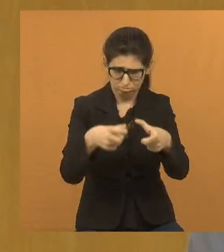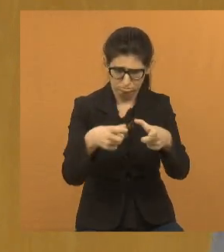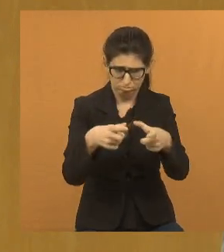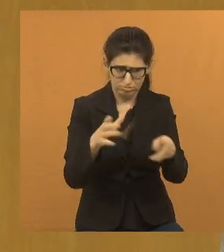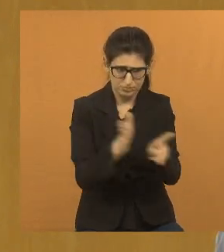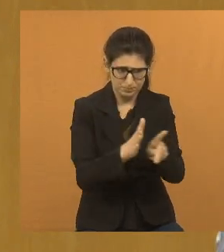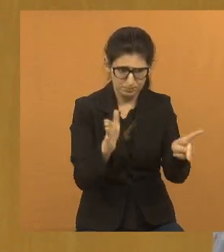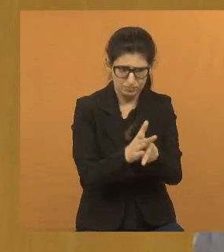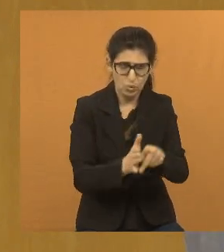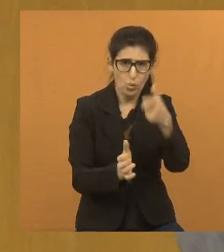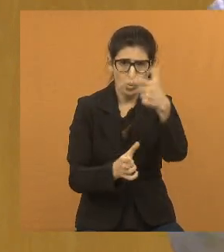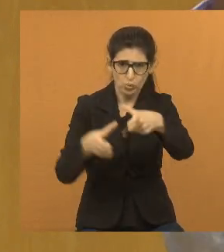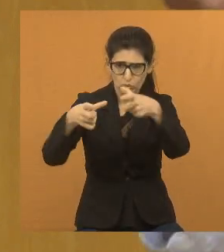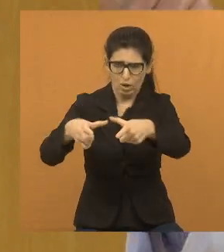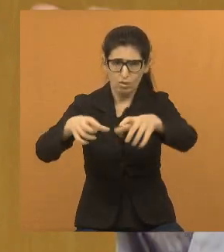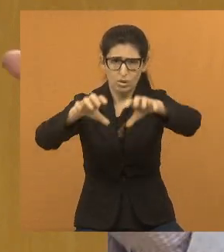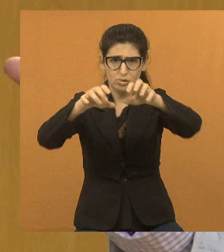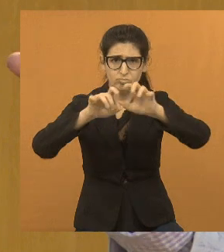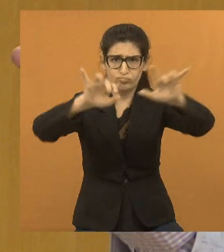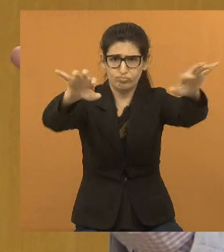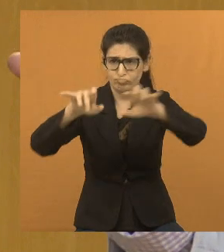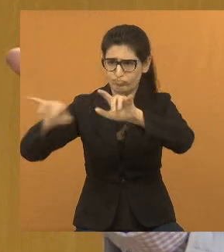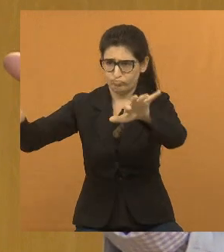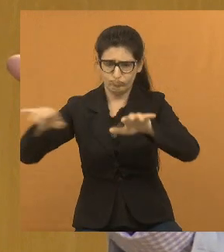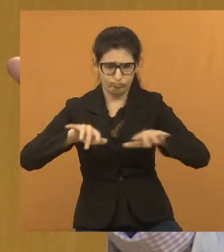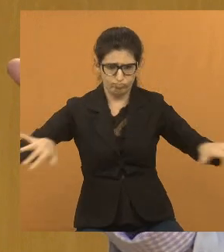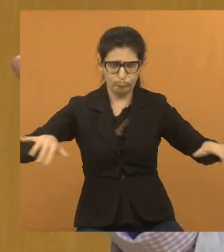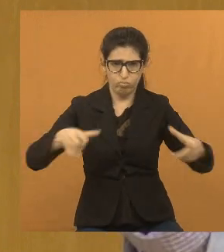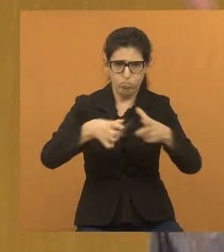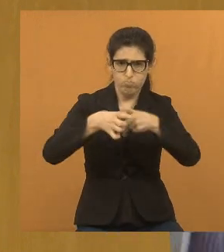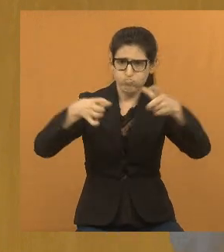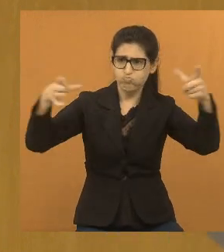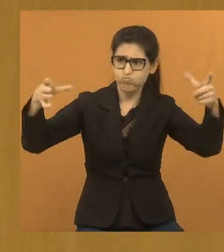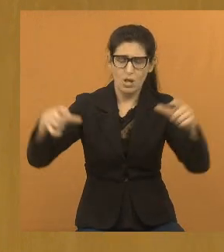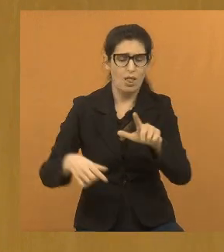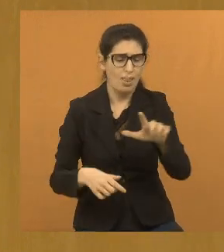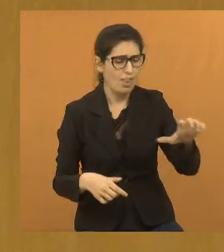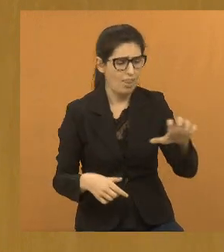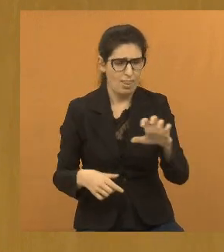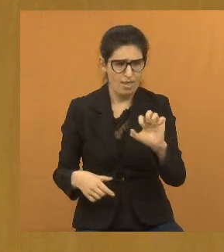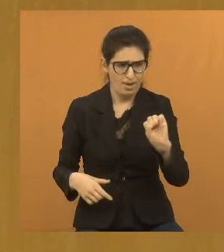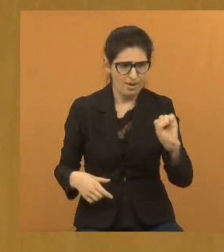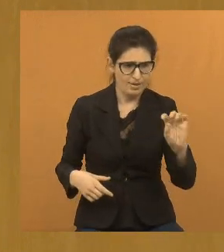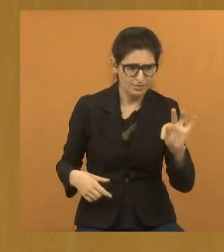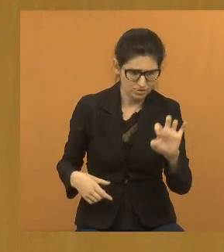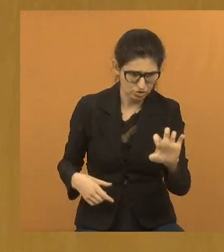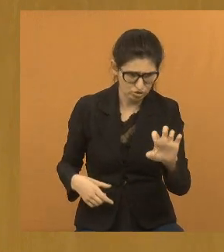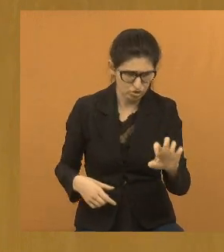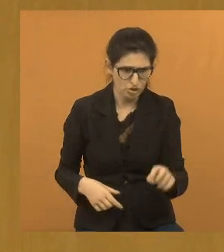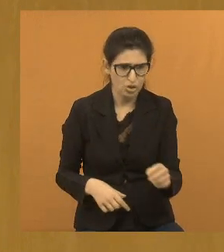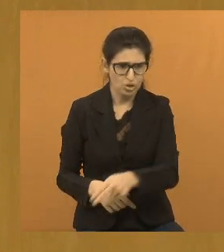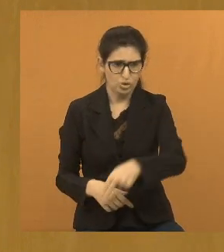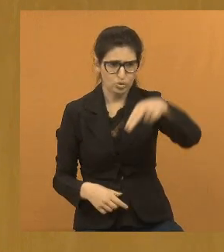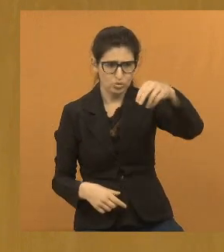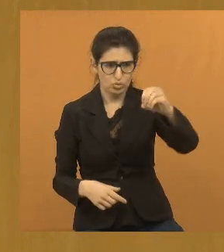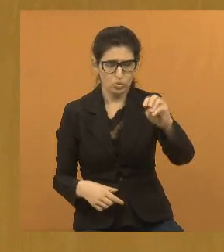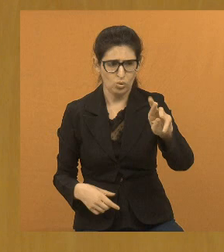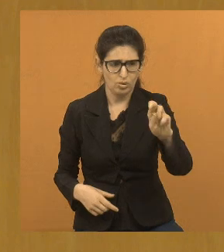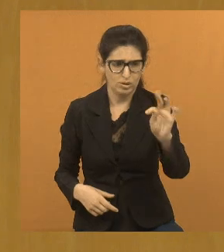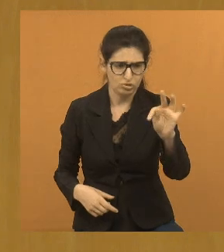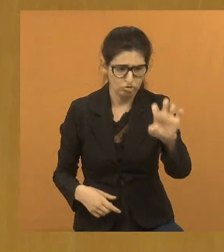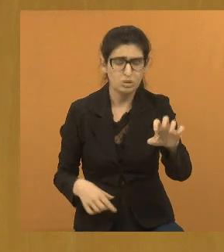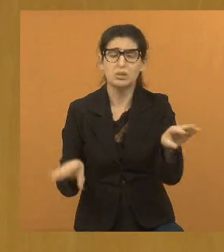de expansão, que seria a região leste, né, a região norte